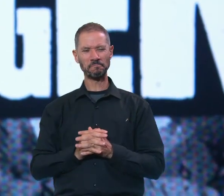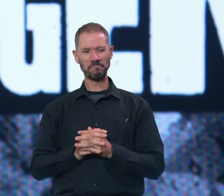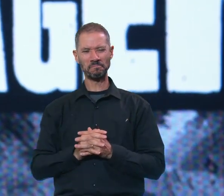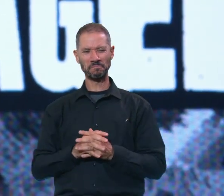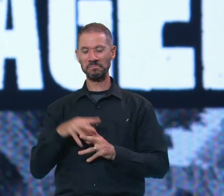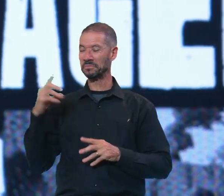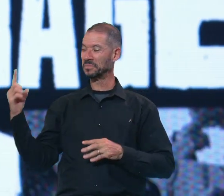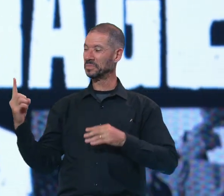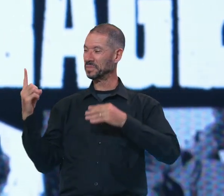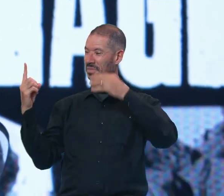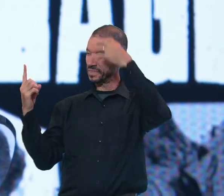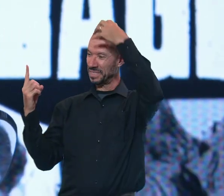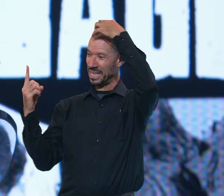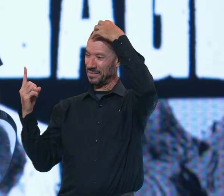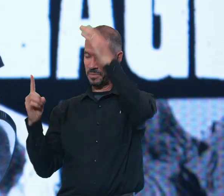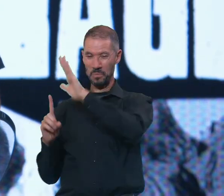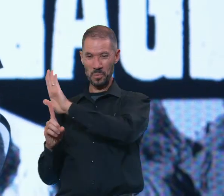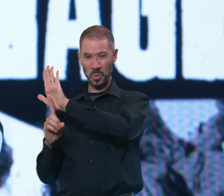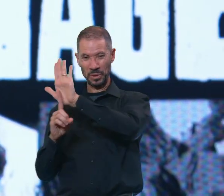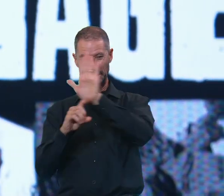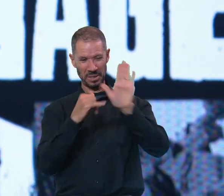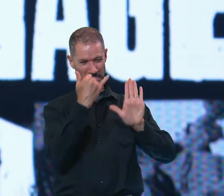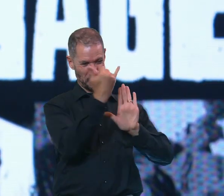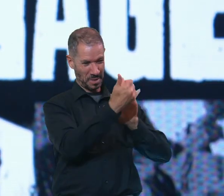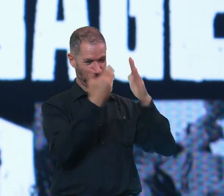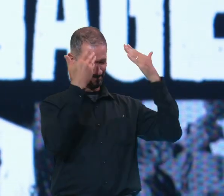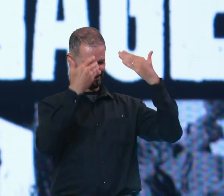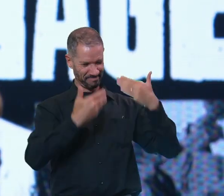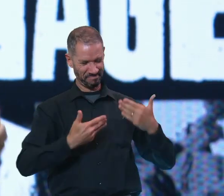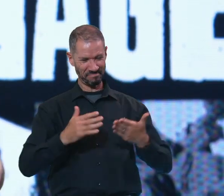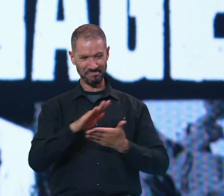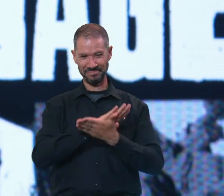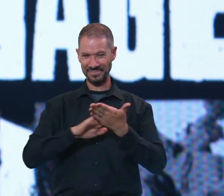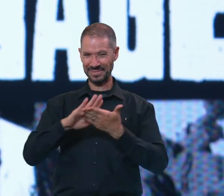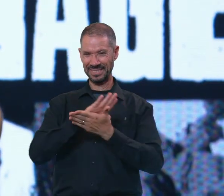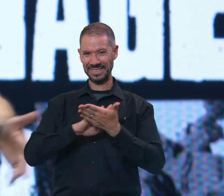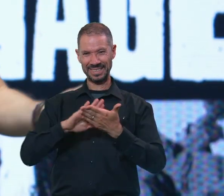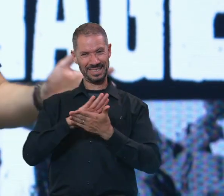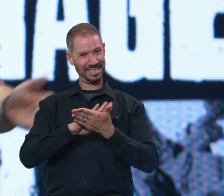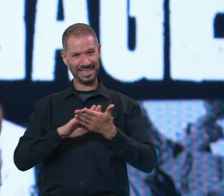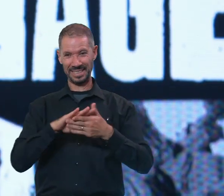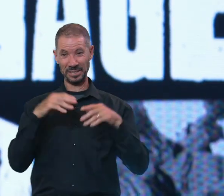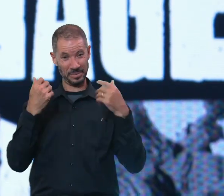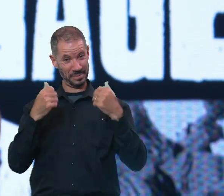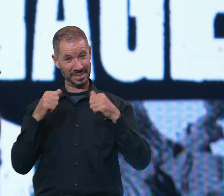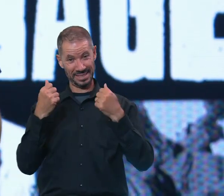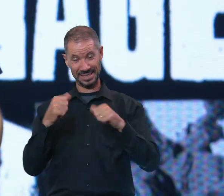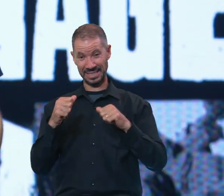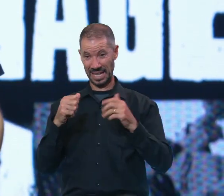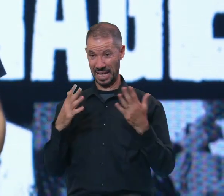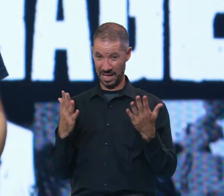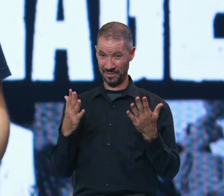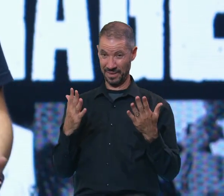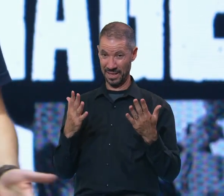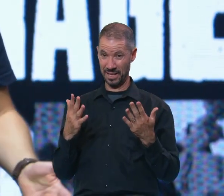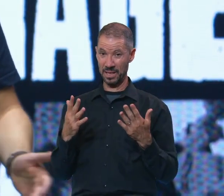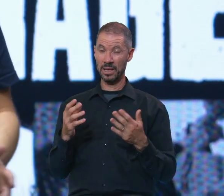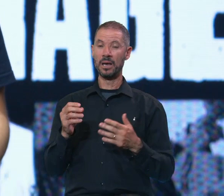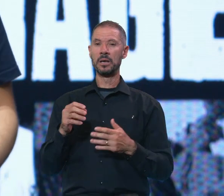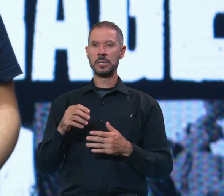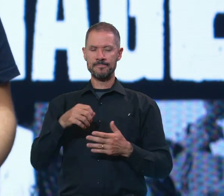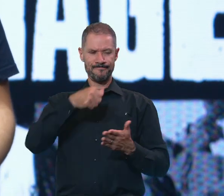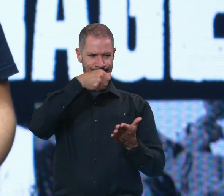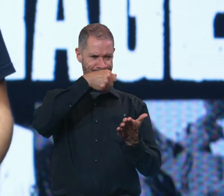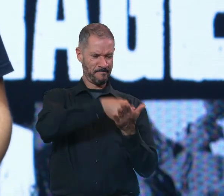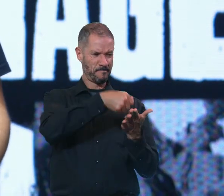O que Davi estava fazendo era mostrando que a imagem dele não era nada. E que ele não precisava se rebaixar ou punir